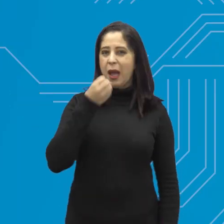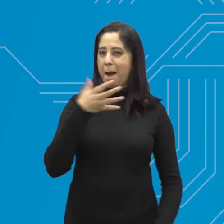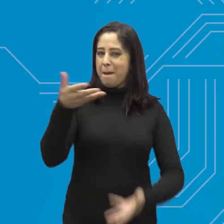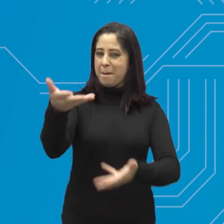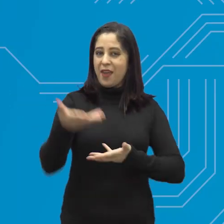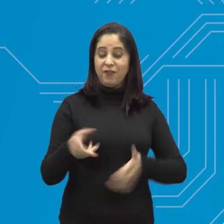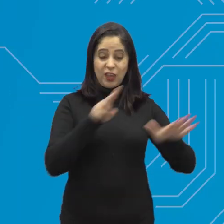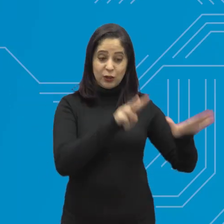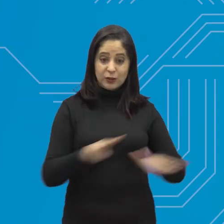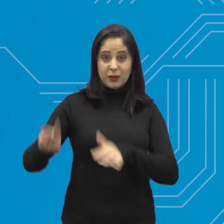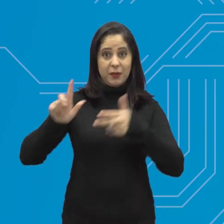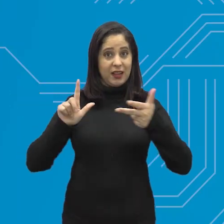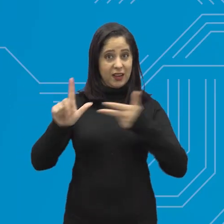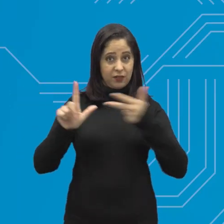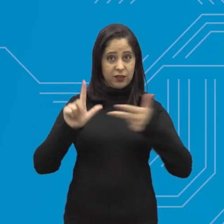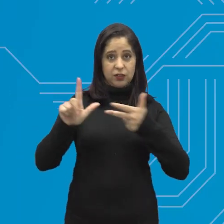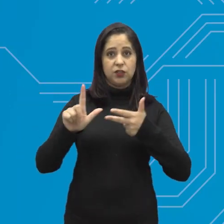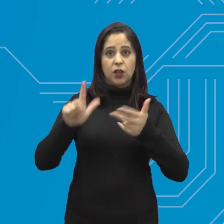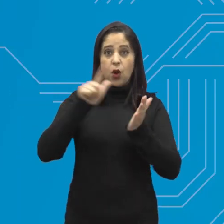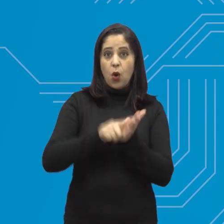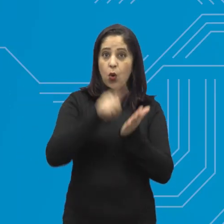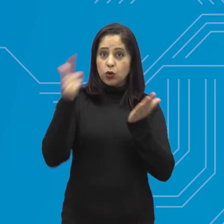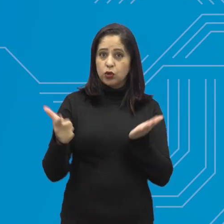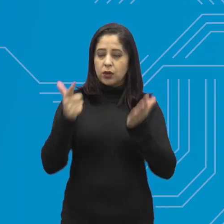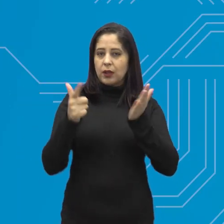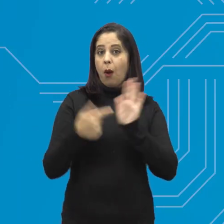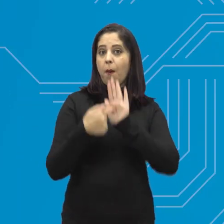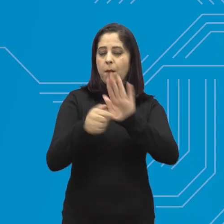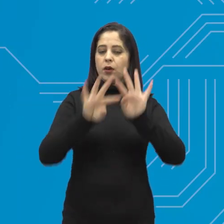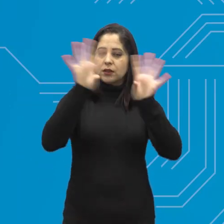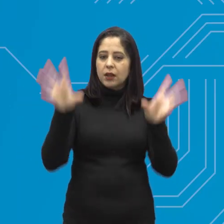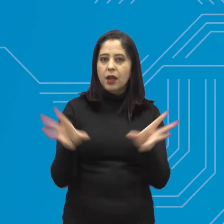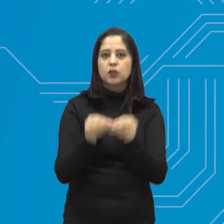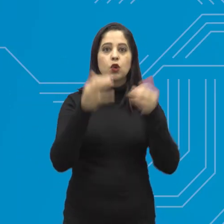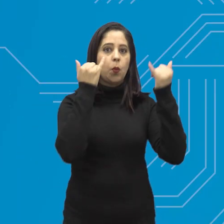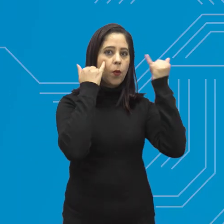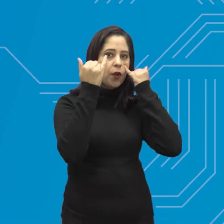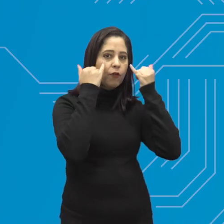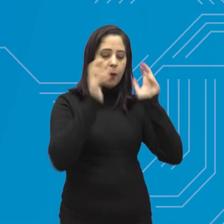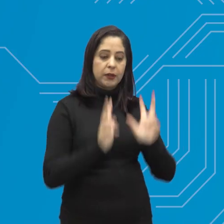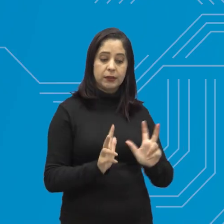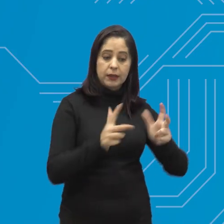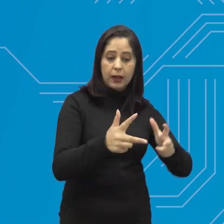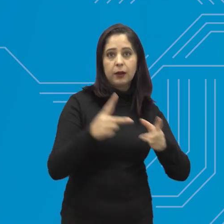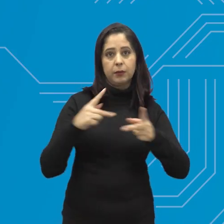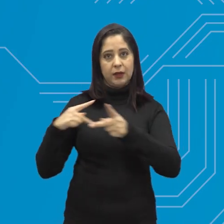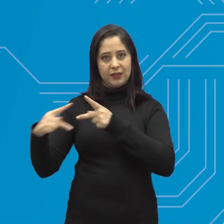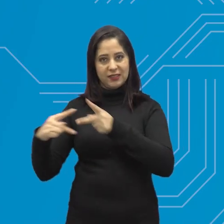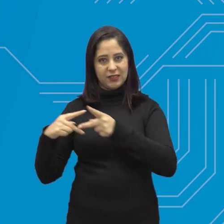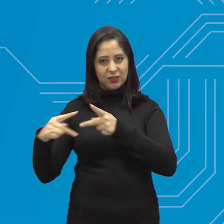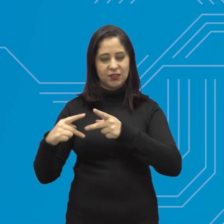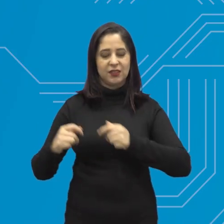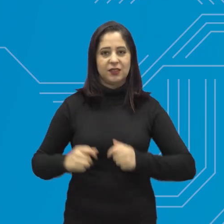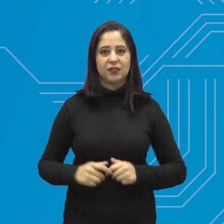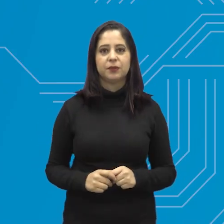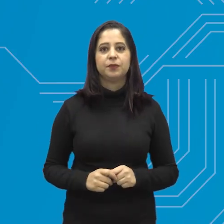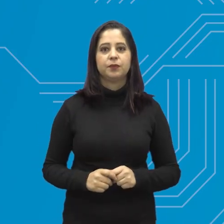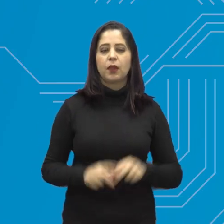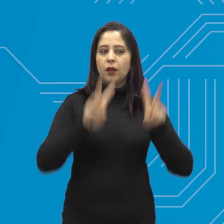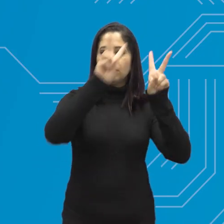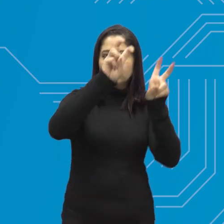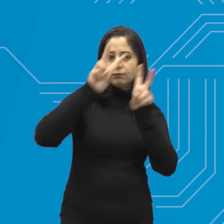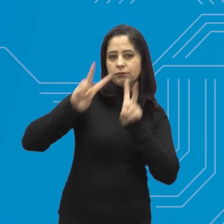Olá, bem-vindos ao Semana Legislativa, o jornal com o resumo das principais notícias da Câmara Municipal e de São José dos